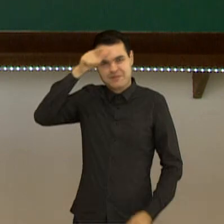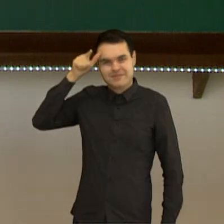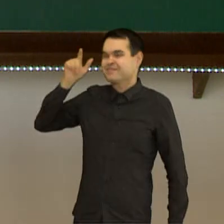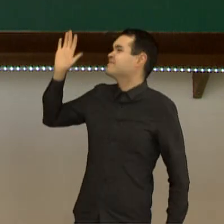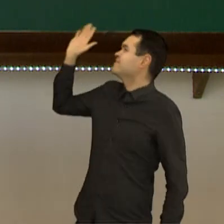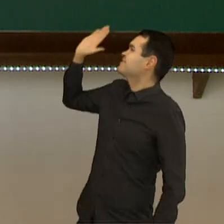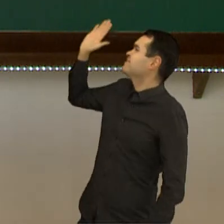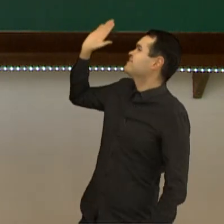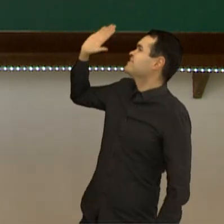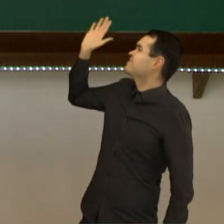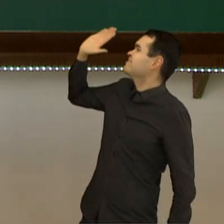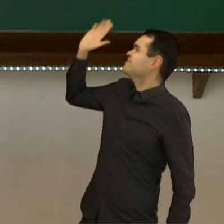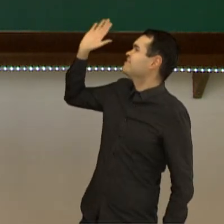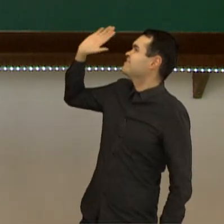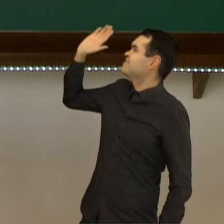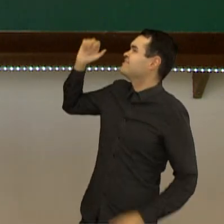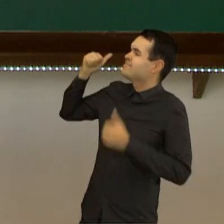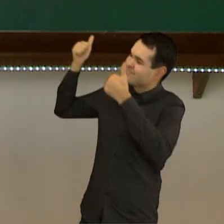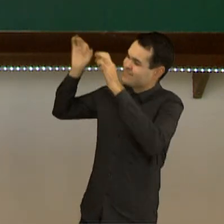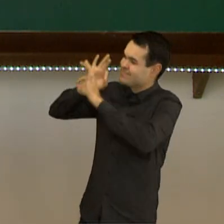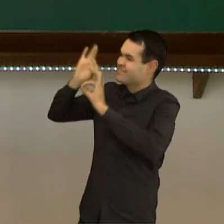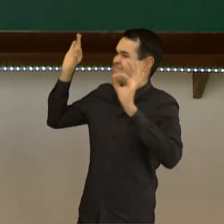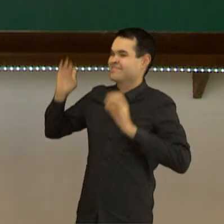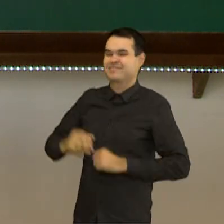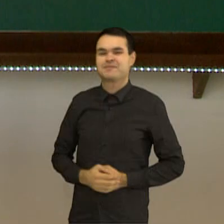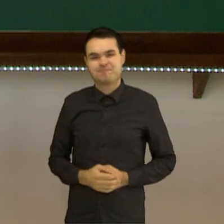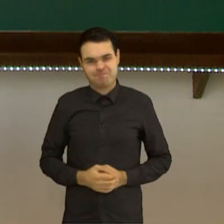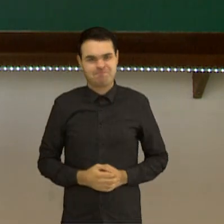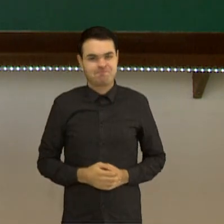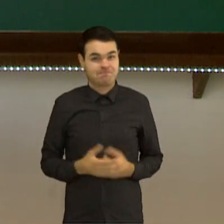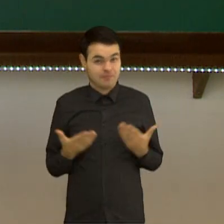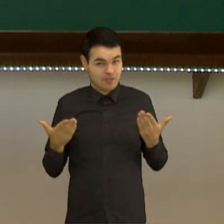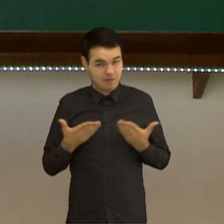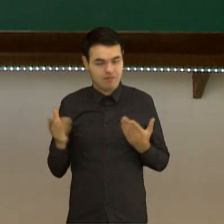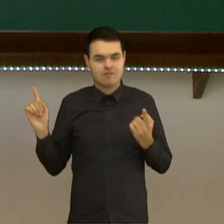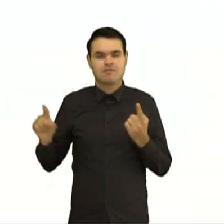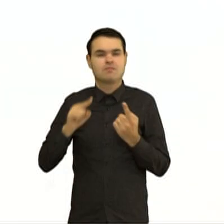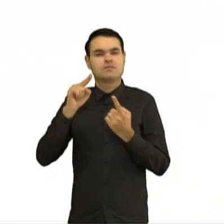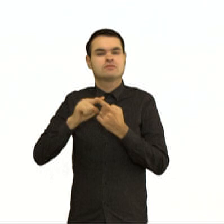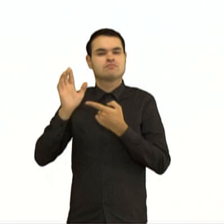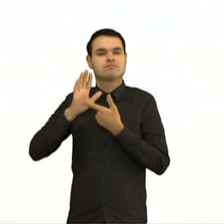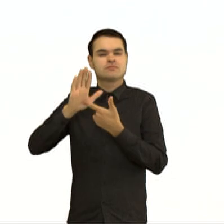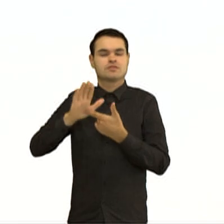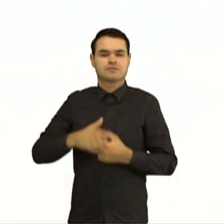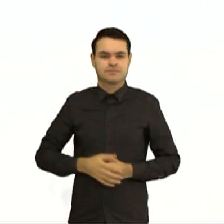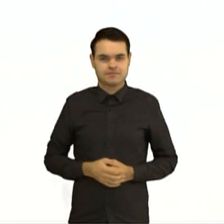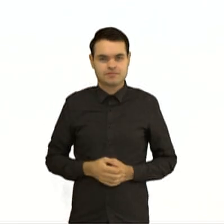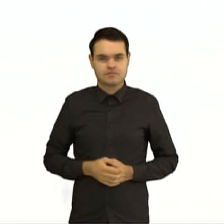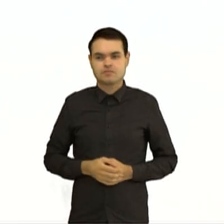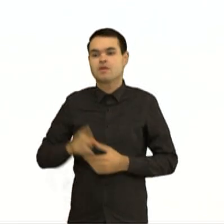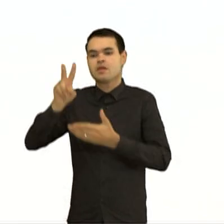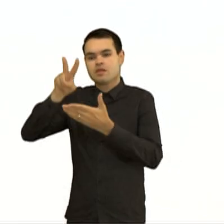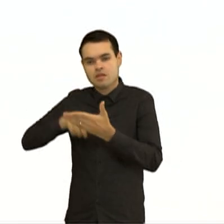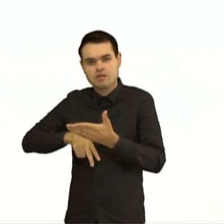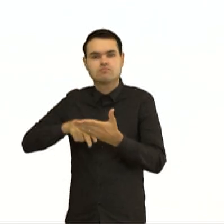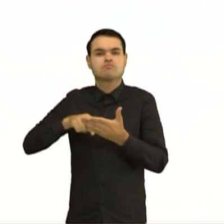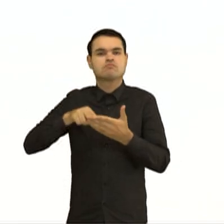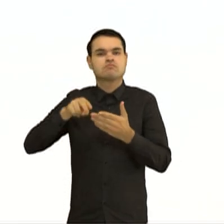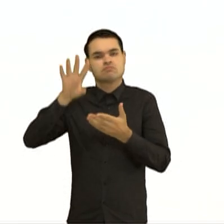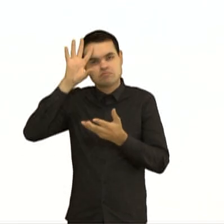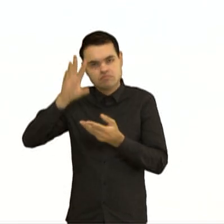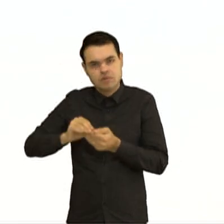Luiz. Olá, Luiz, tudo bem? Vamos lá aos nossos objetivos? Ler e interpretar